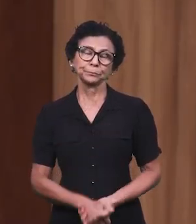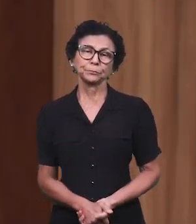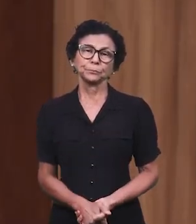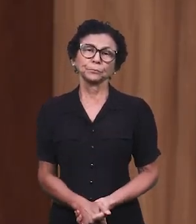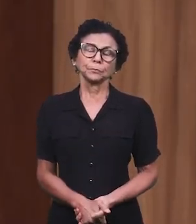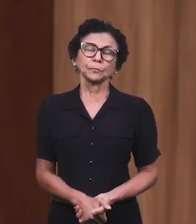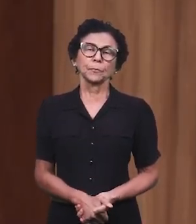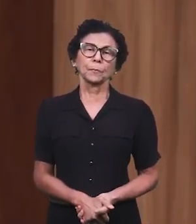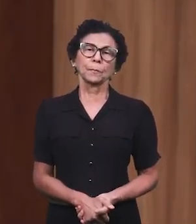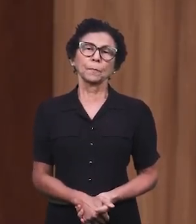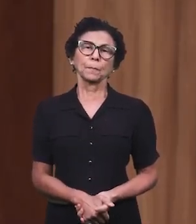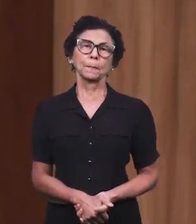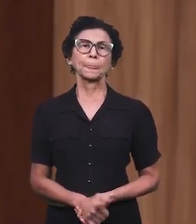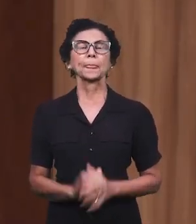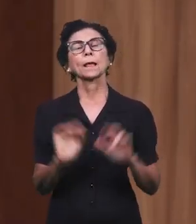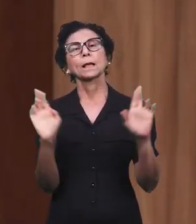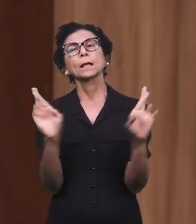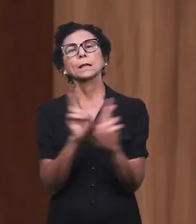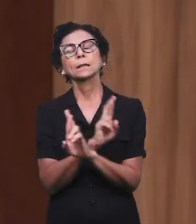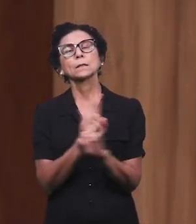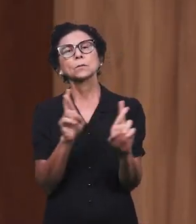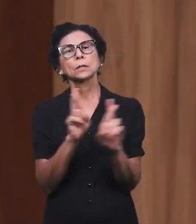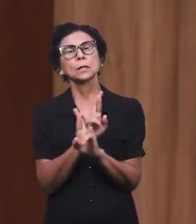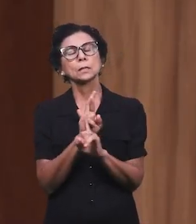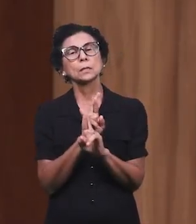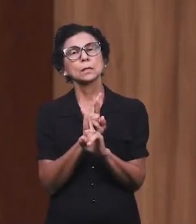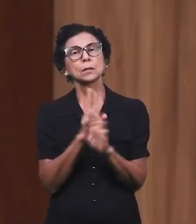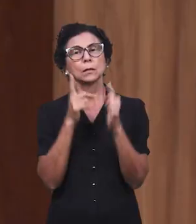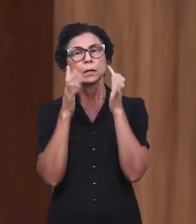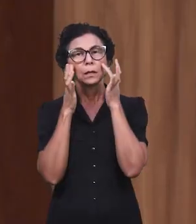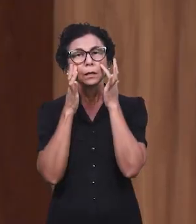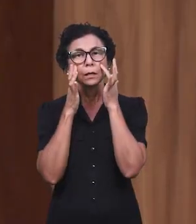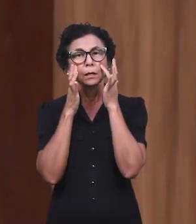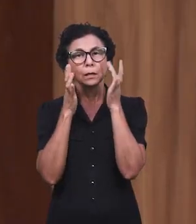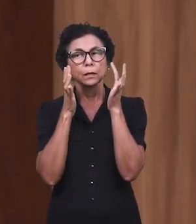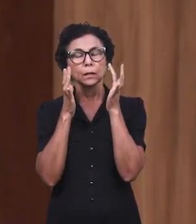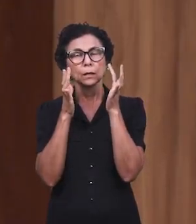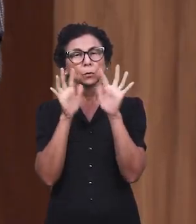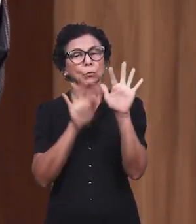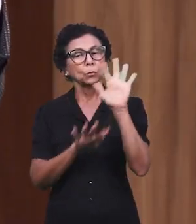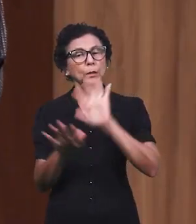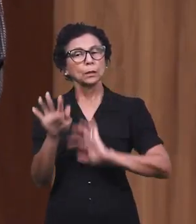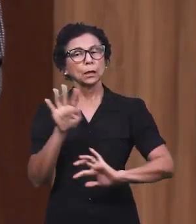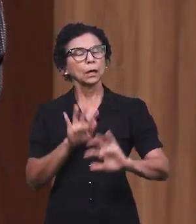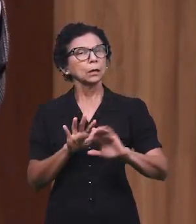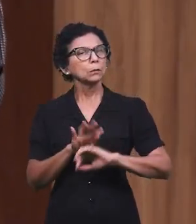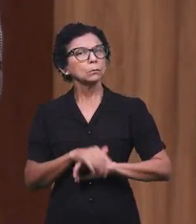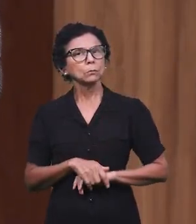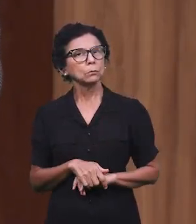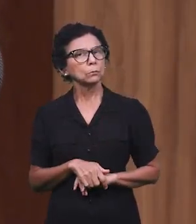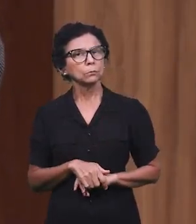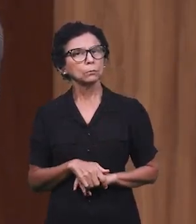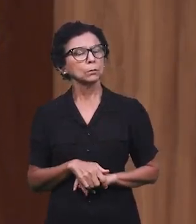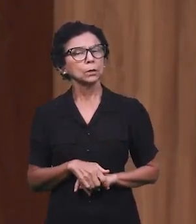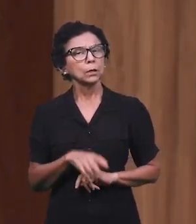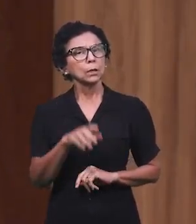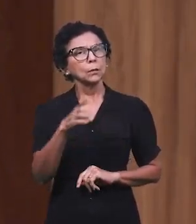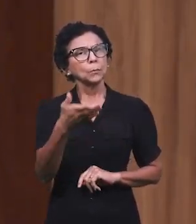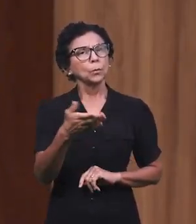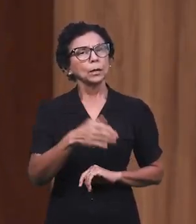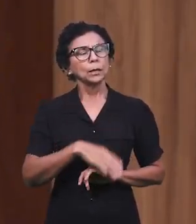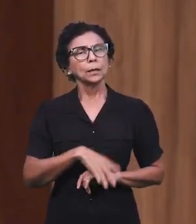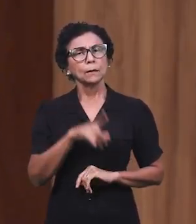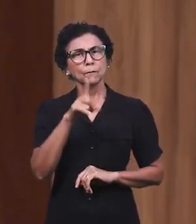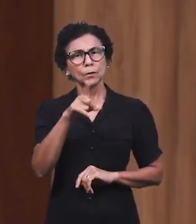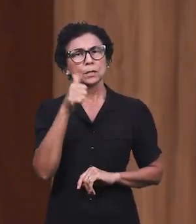Essa relação é uma relação que a gente tem de ter muito cuidado, porque não é certo também a sogra que está